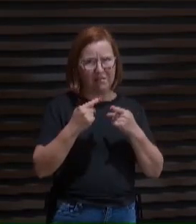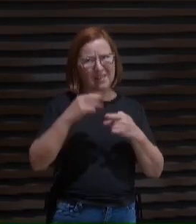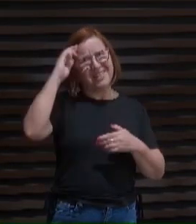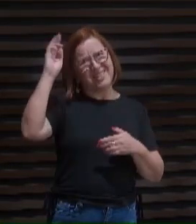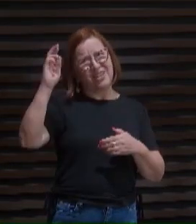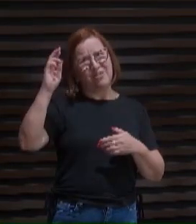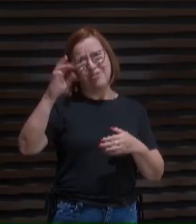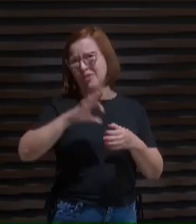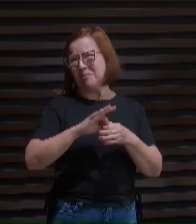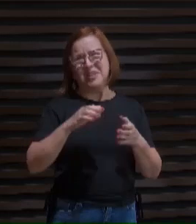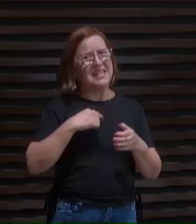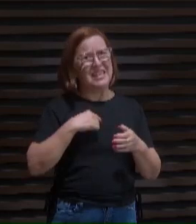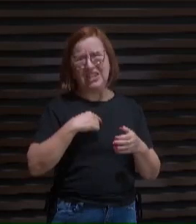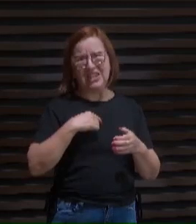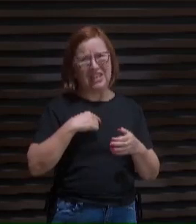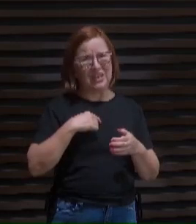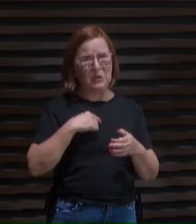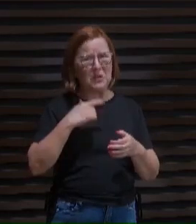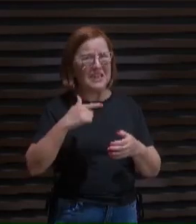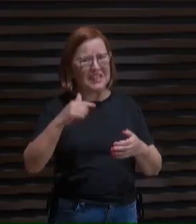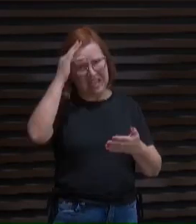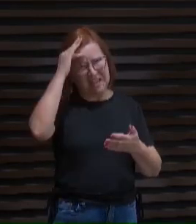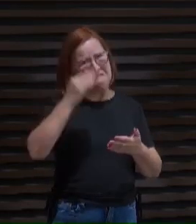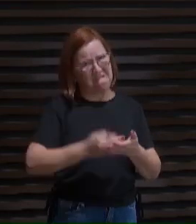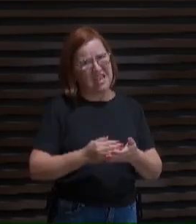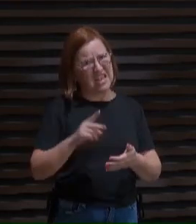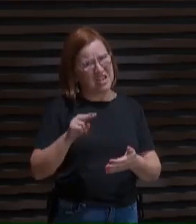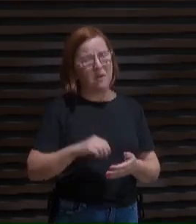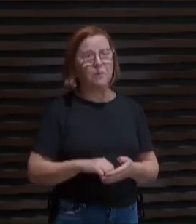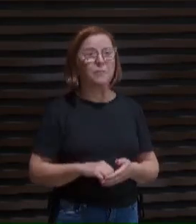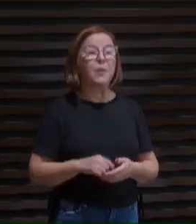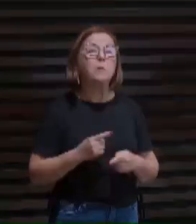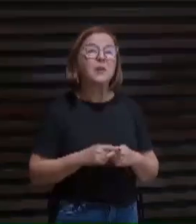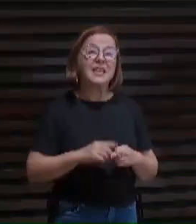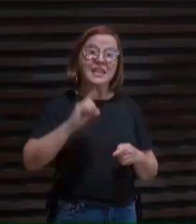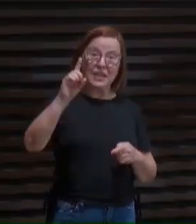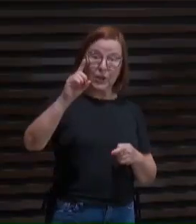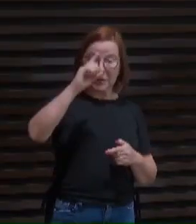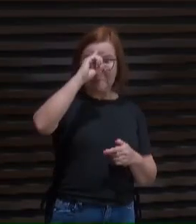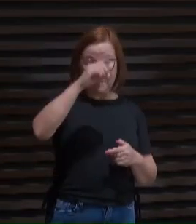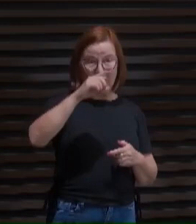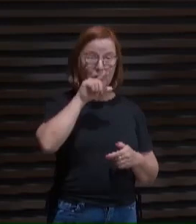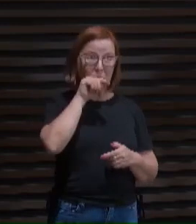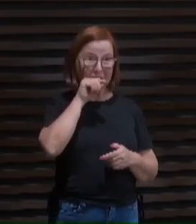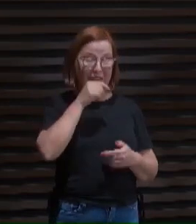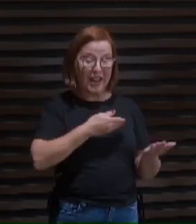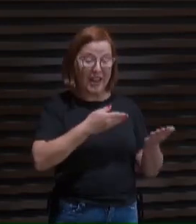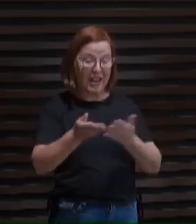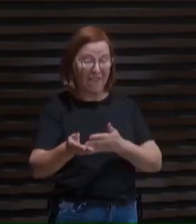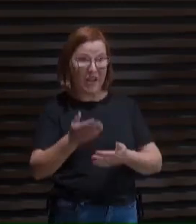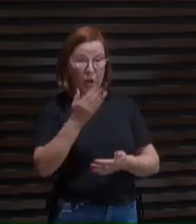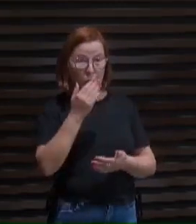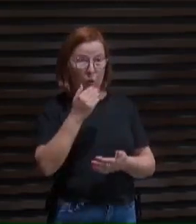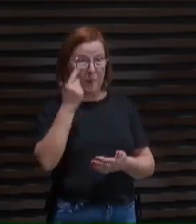um corvo levar comida lá para o cara. Será que na hora da tribulação,